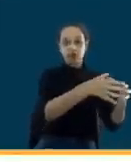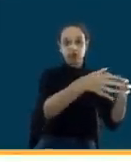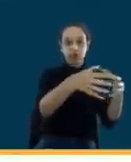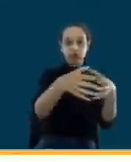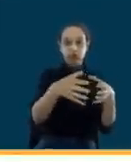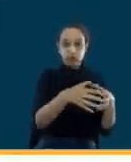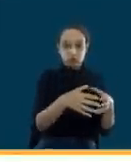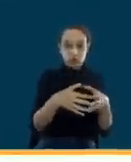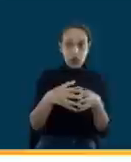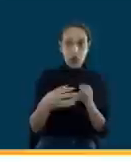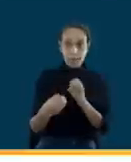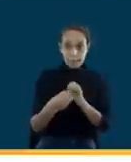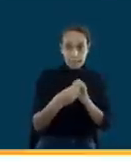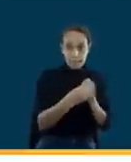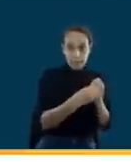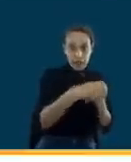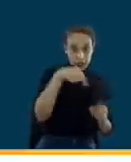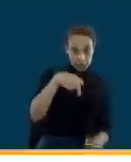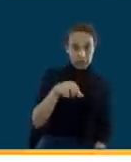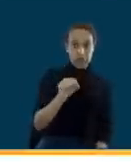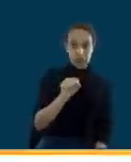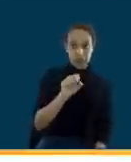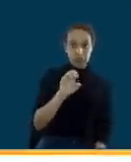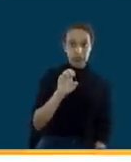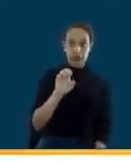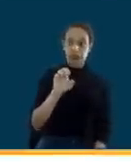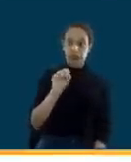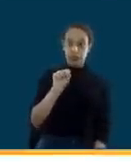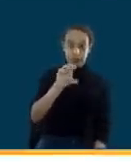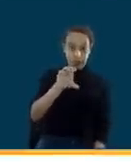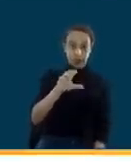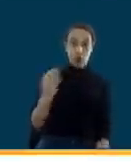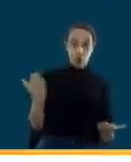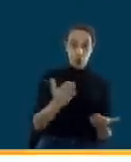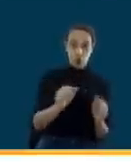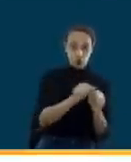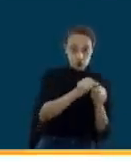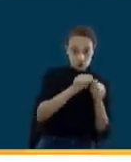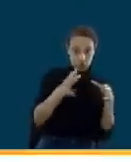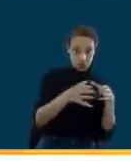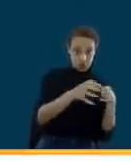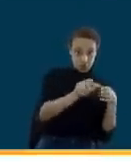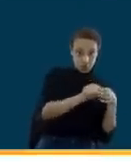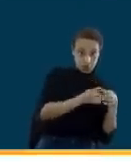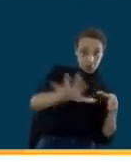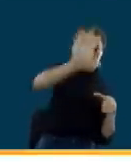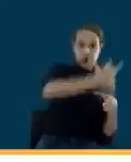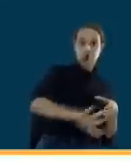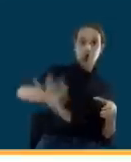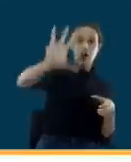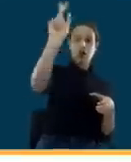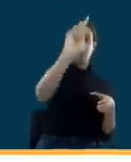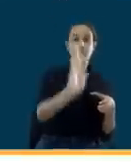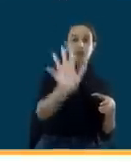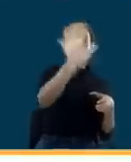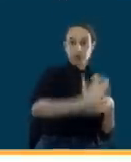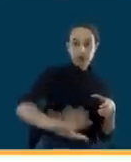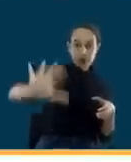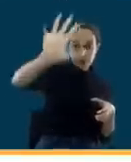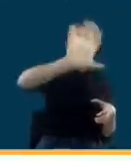nossas unidades, que hoje está no Brasil inteiro e que atende de maneira bastante clara a